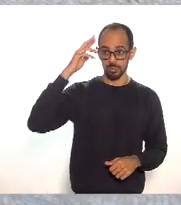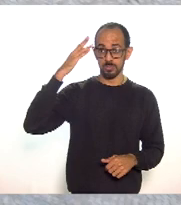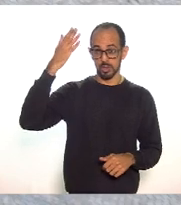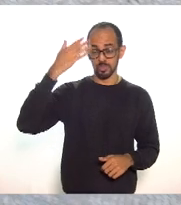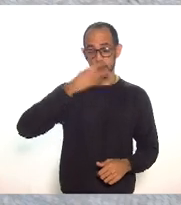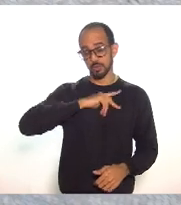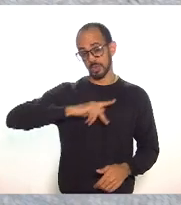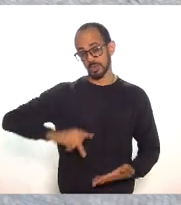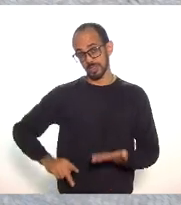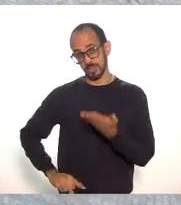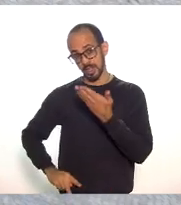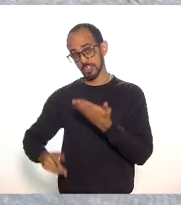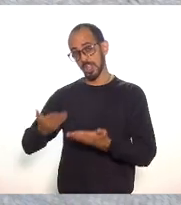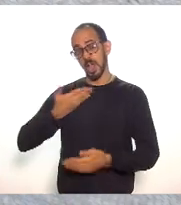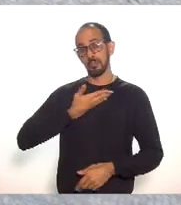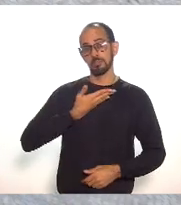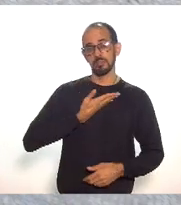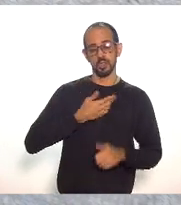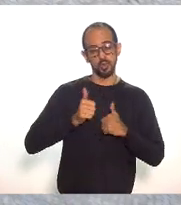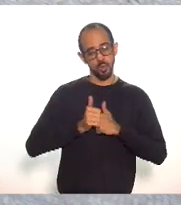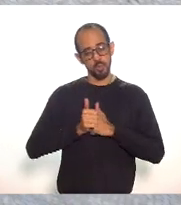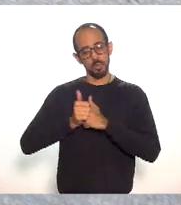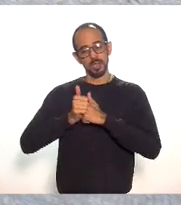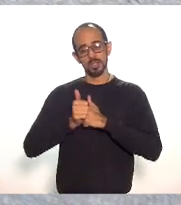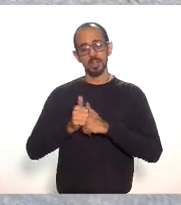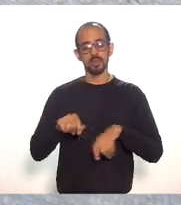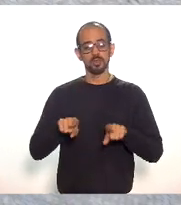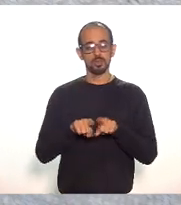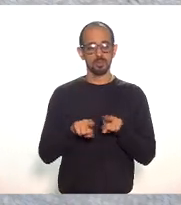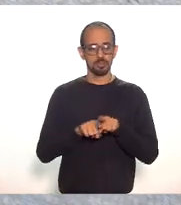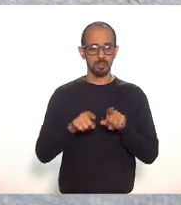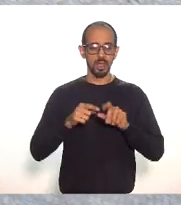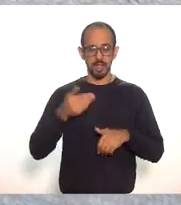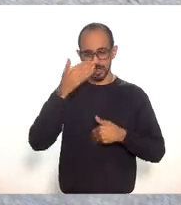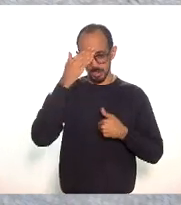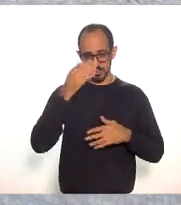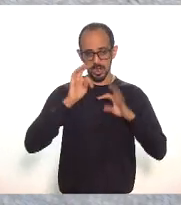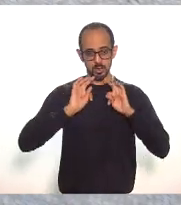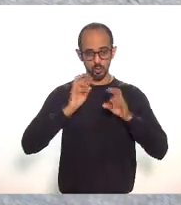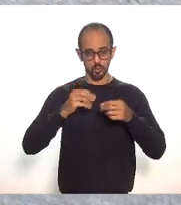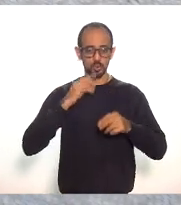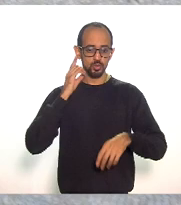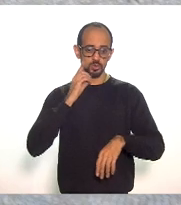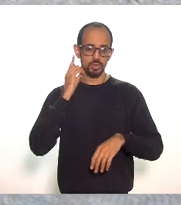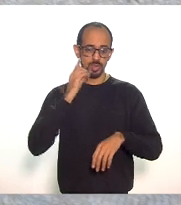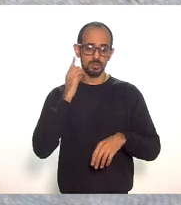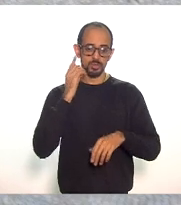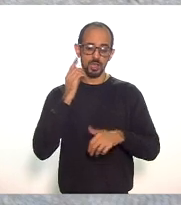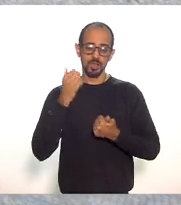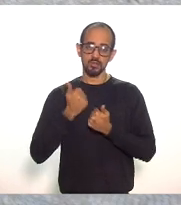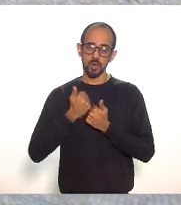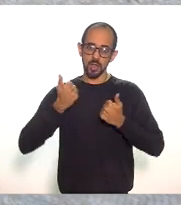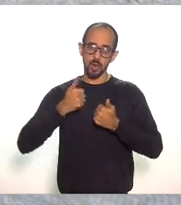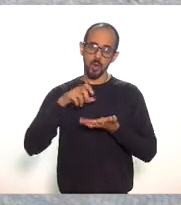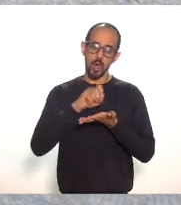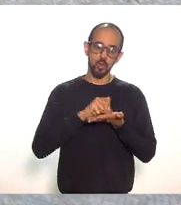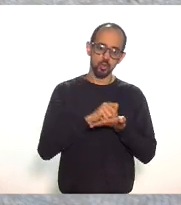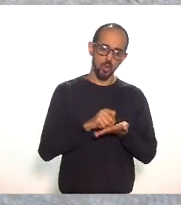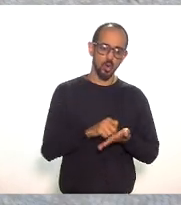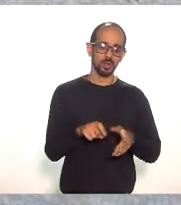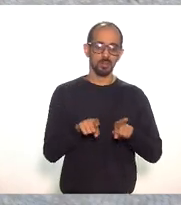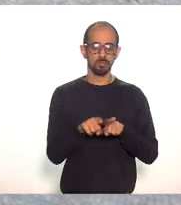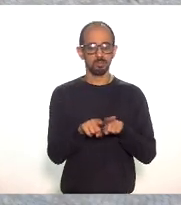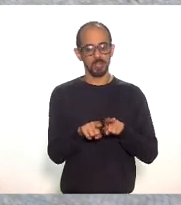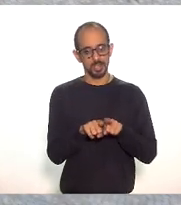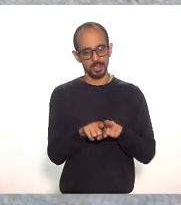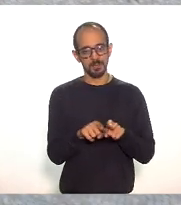meu grande amigo e companheiro André Ciliano, agradecer a todos os deputados que foram coautores. Queria pedir ao